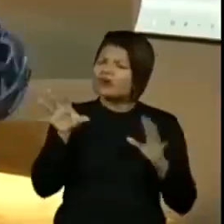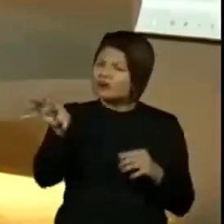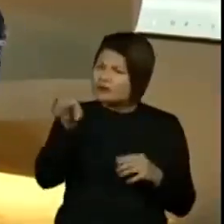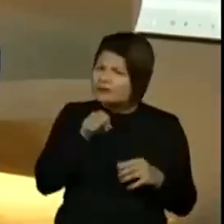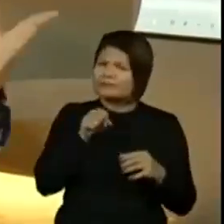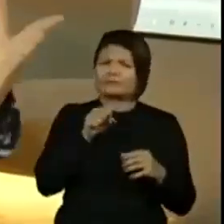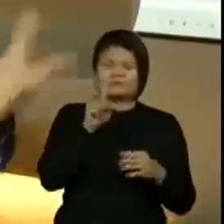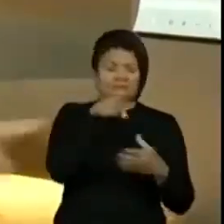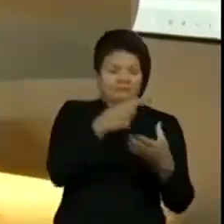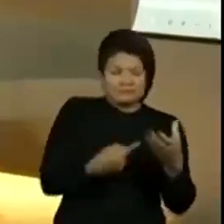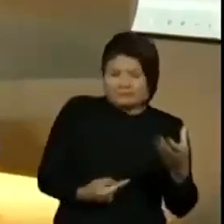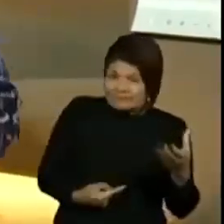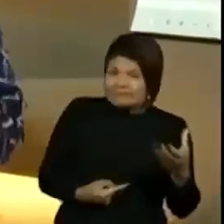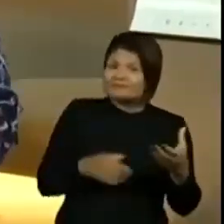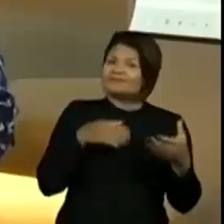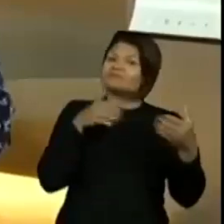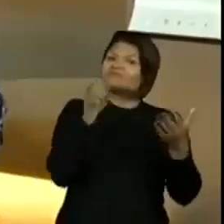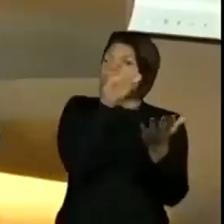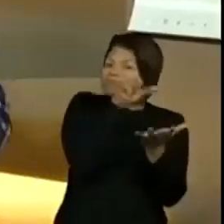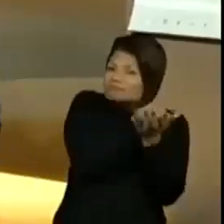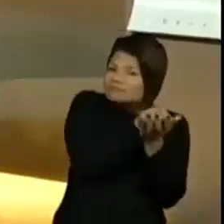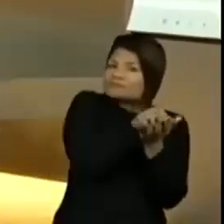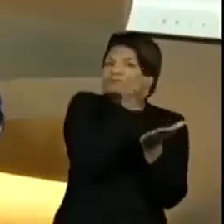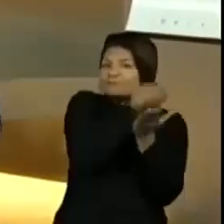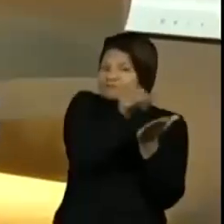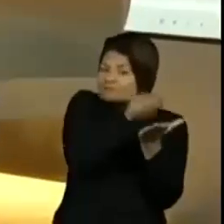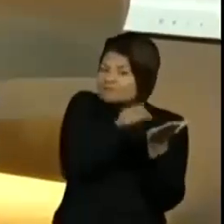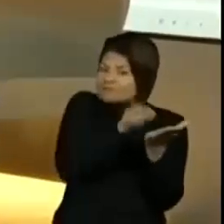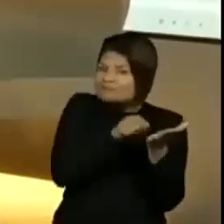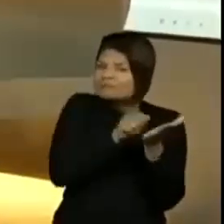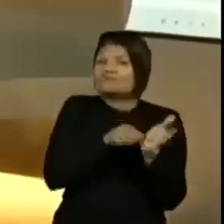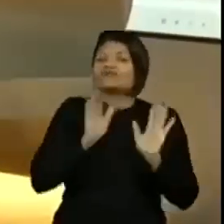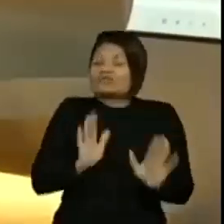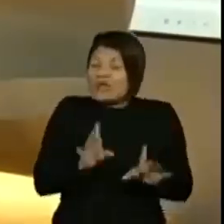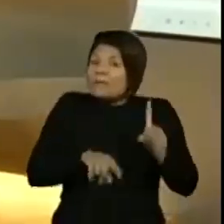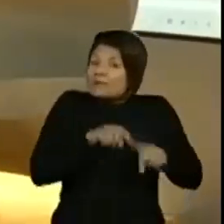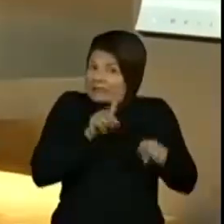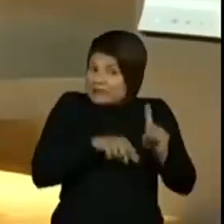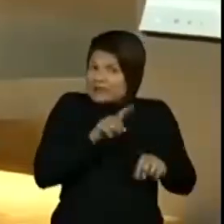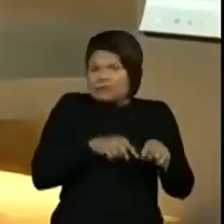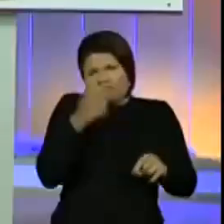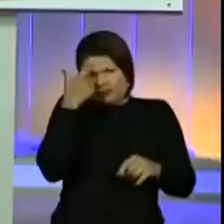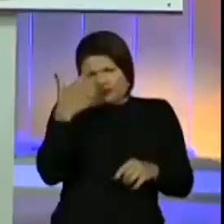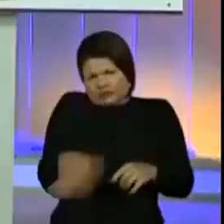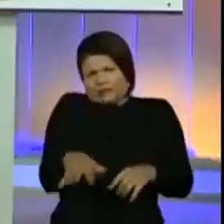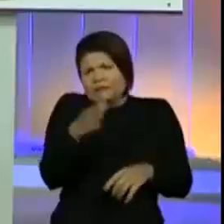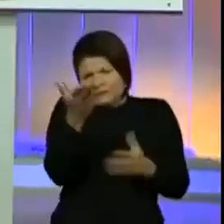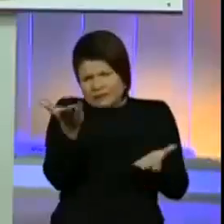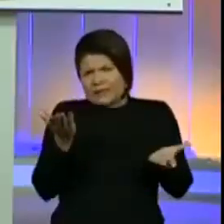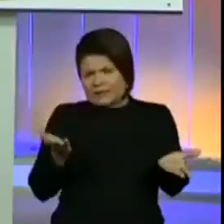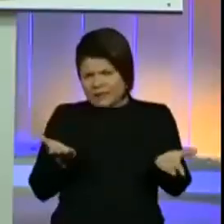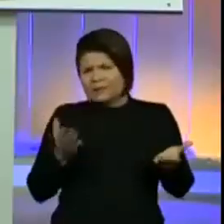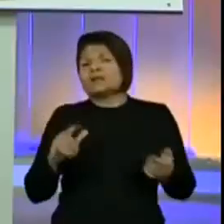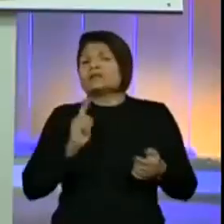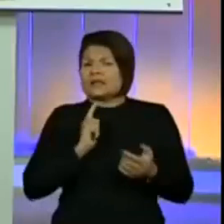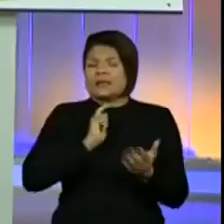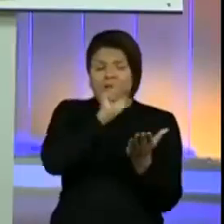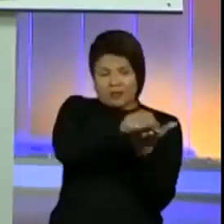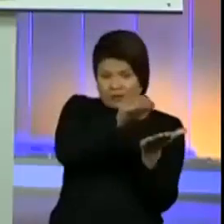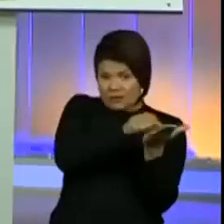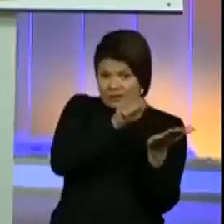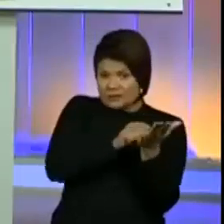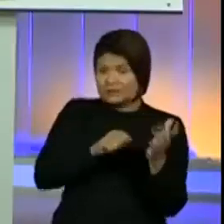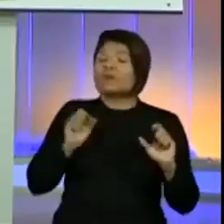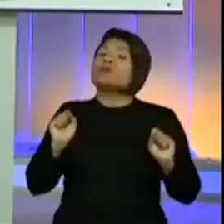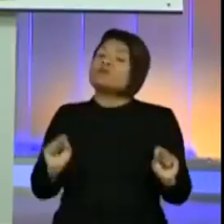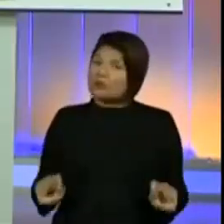material, o caderno, faça os registros, as anotações. E já sabem, né? Além das anotações, vocês podem